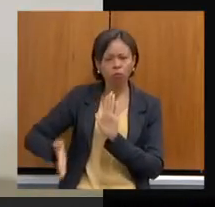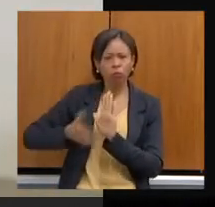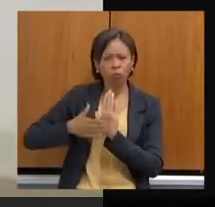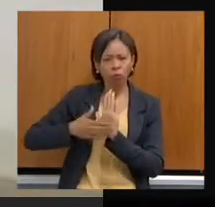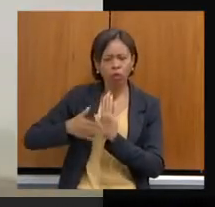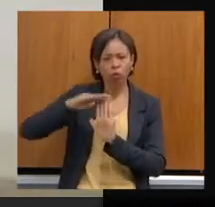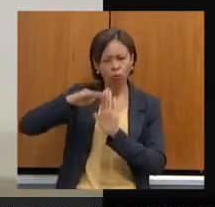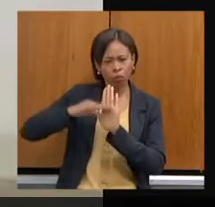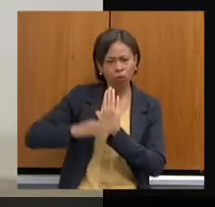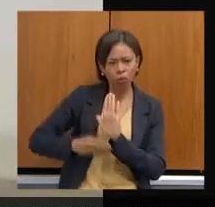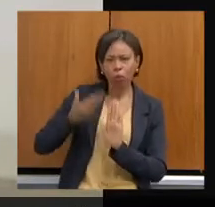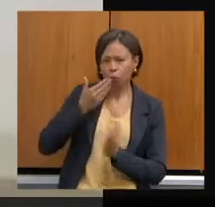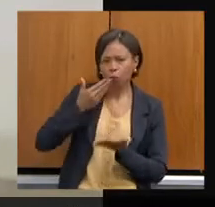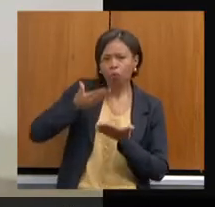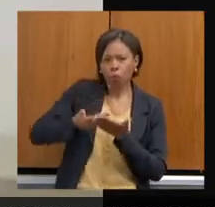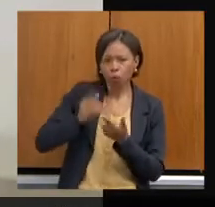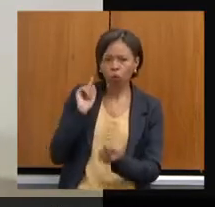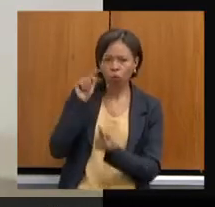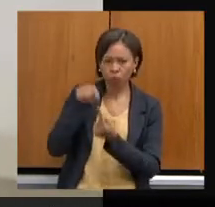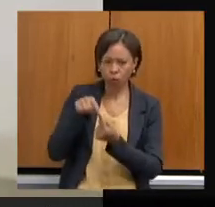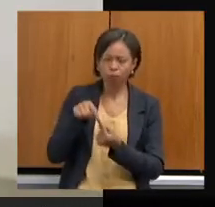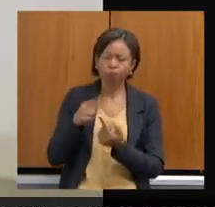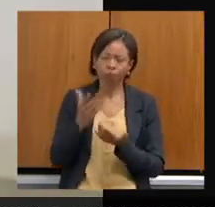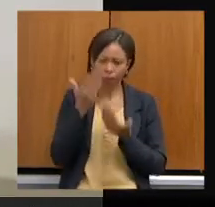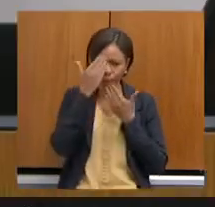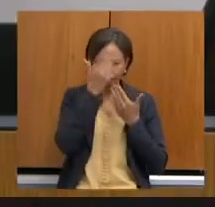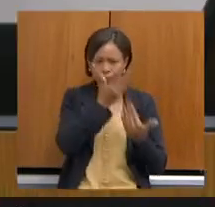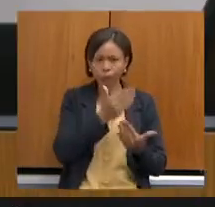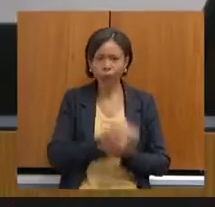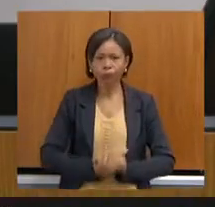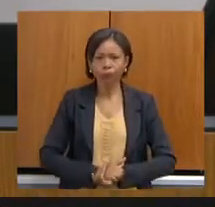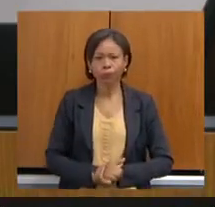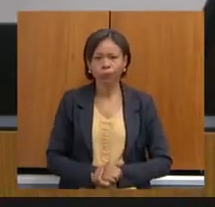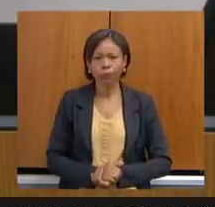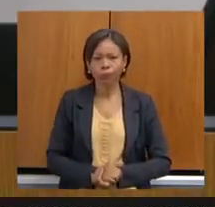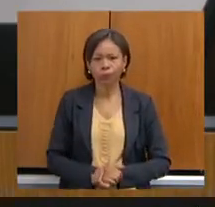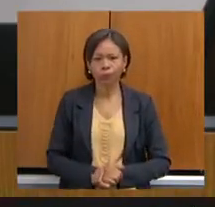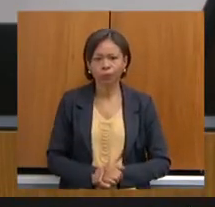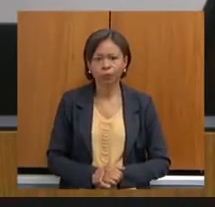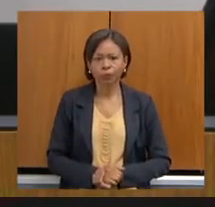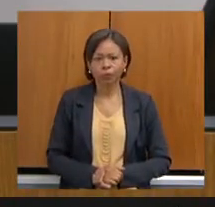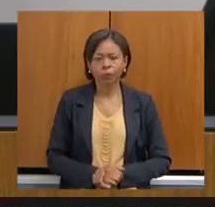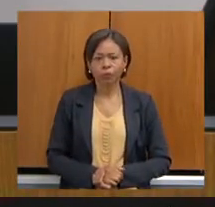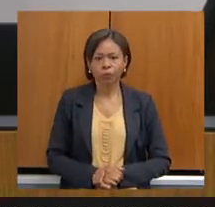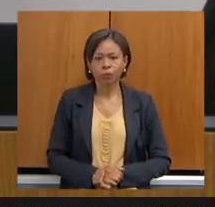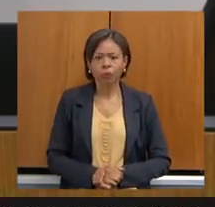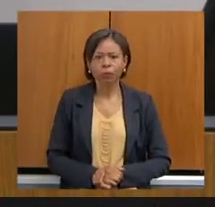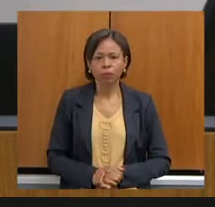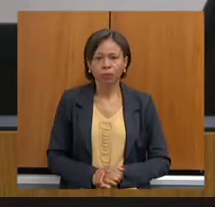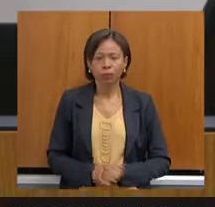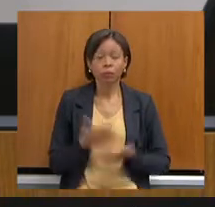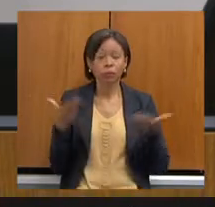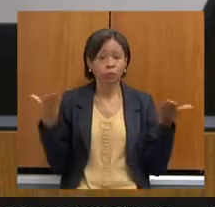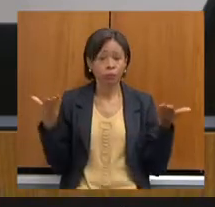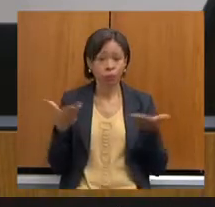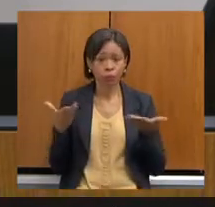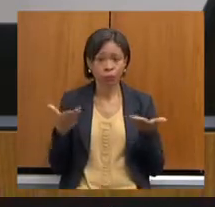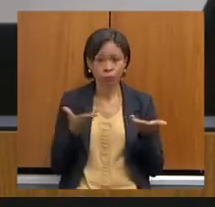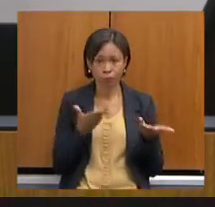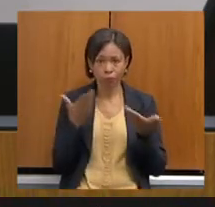requerimento com esse objetivo obrigado eu vou lá para lá em qual palavra